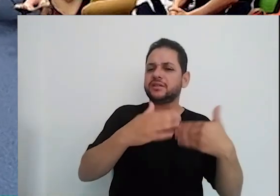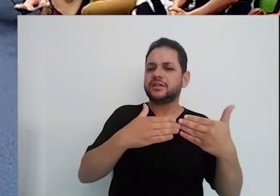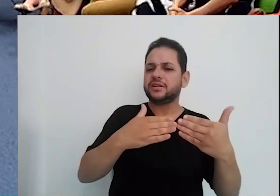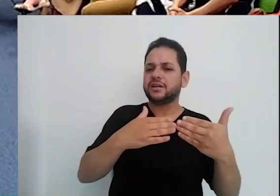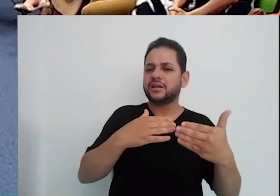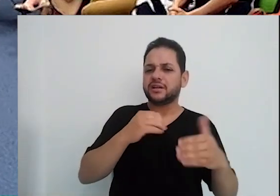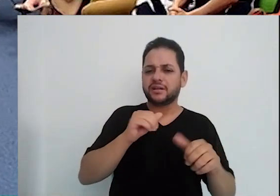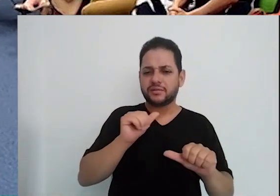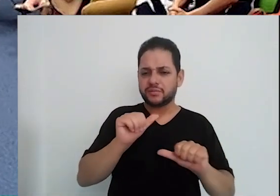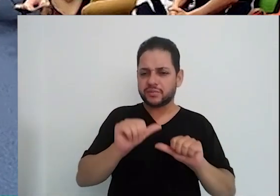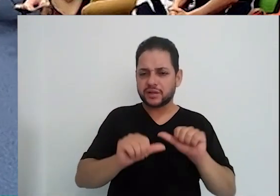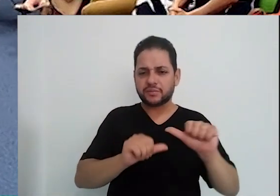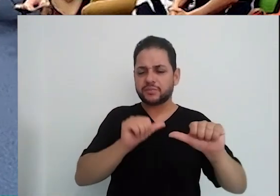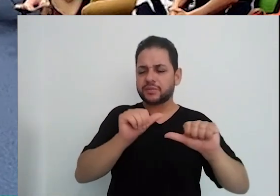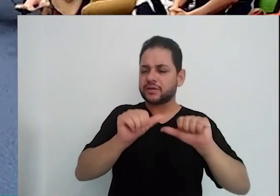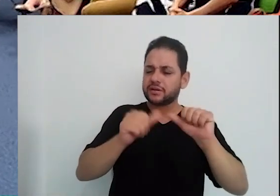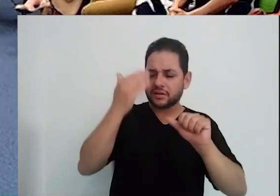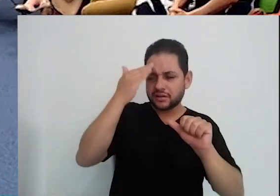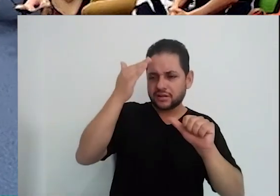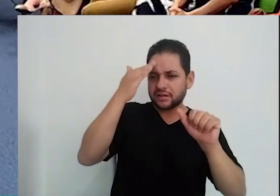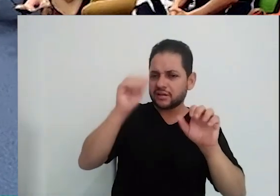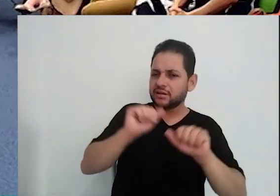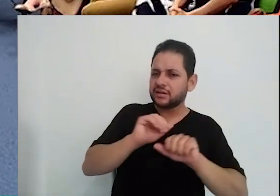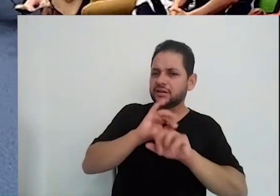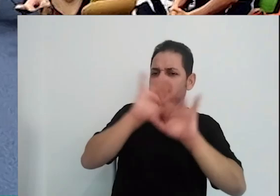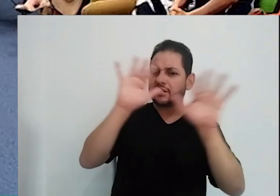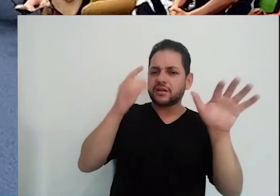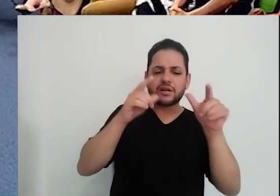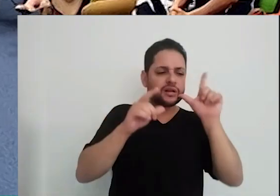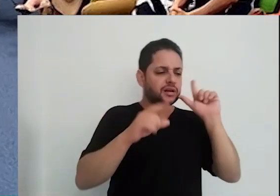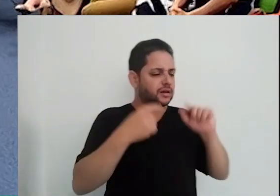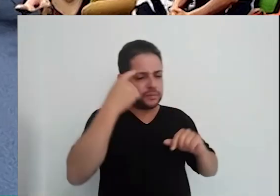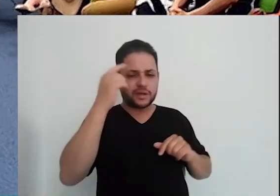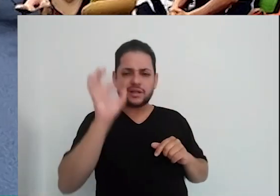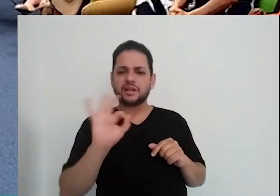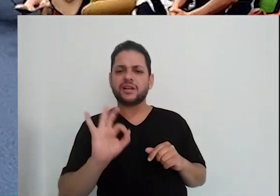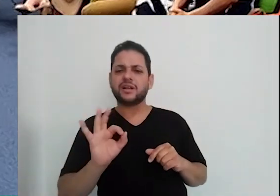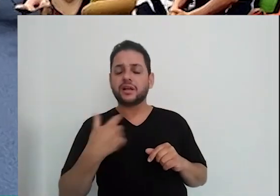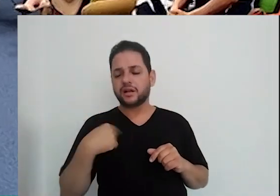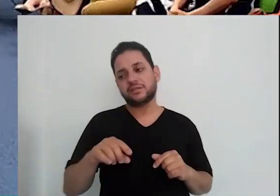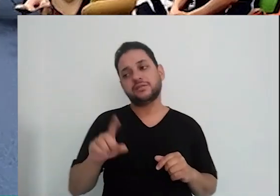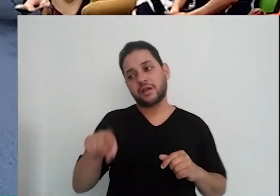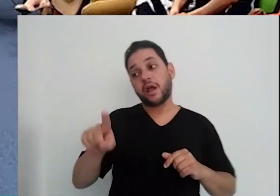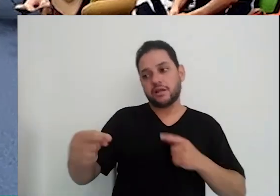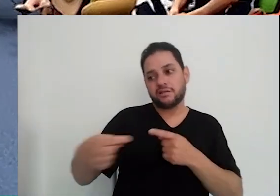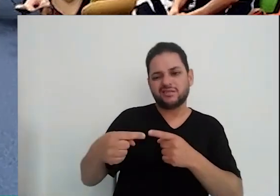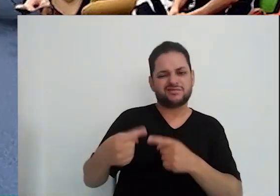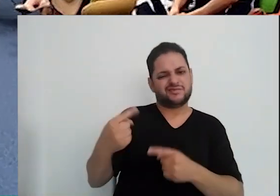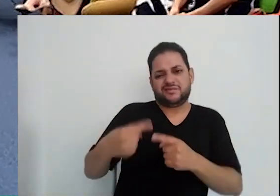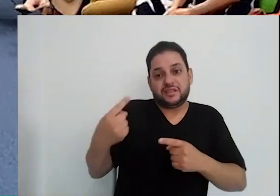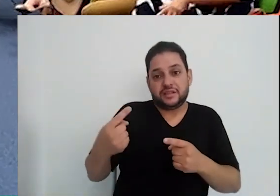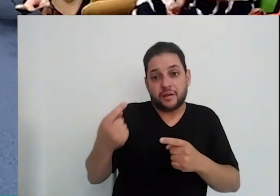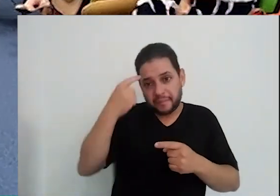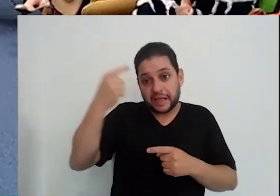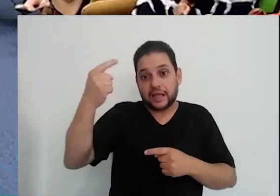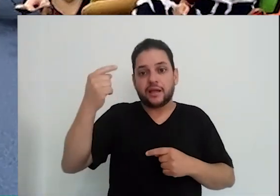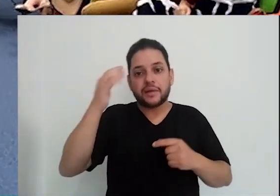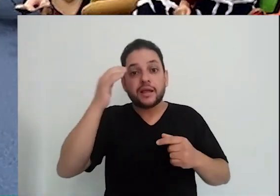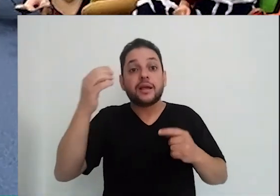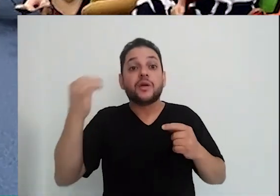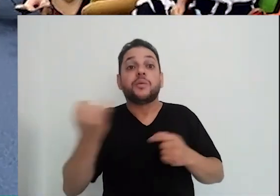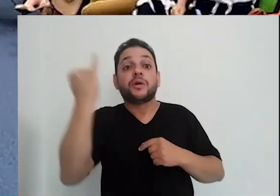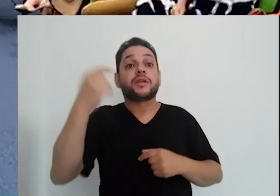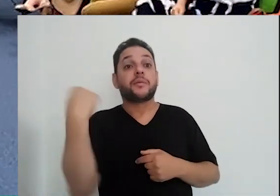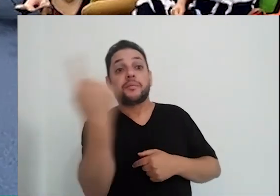mudando vai entendendo Vai pensando uma coisa que nunca pensou antes e vai discordar vai concordar mas vai pensar O importante que a gente quer que as pessoas